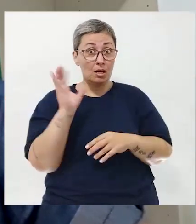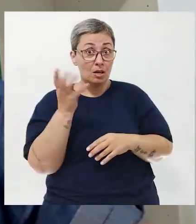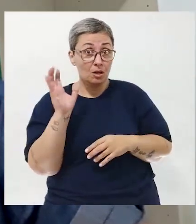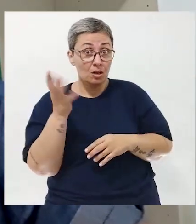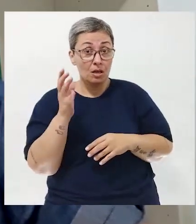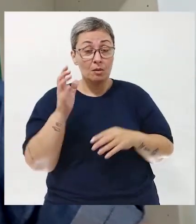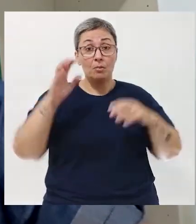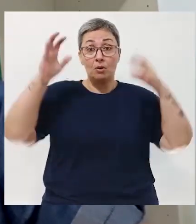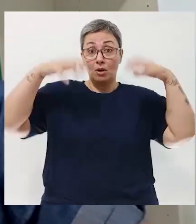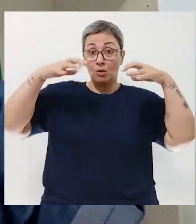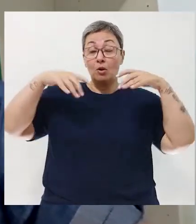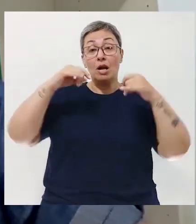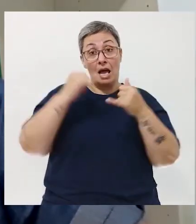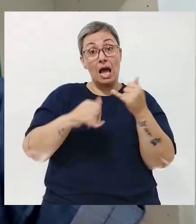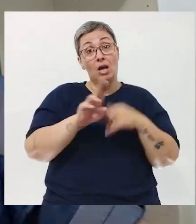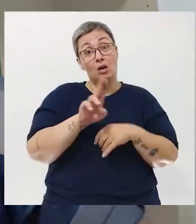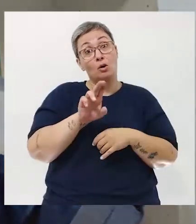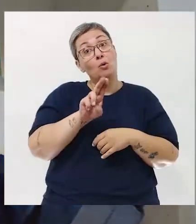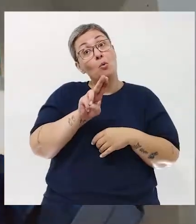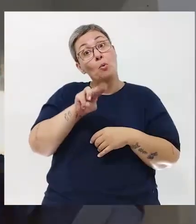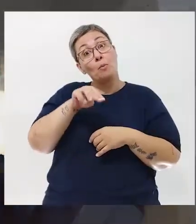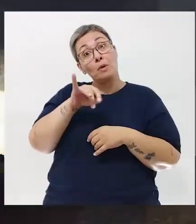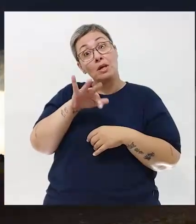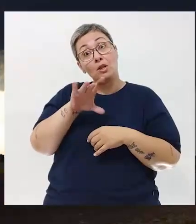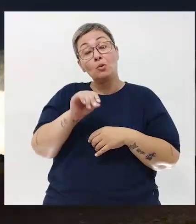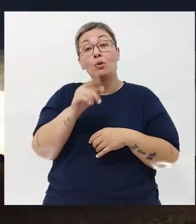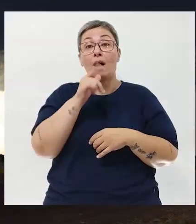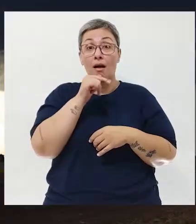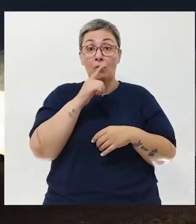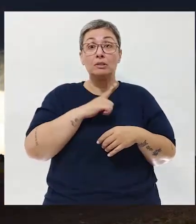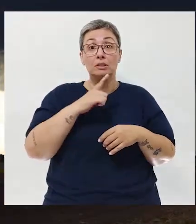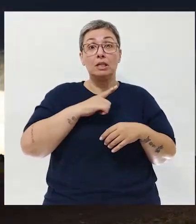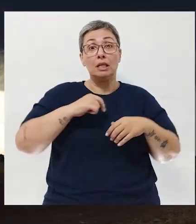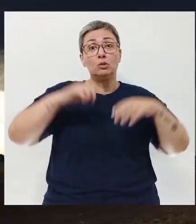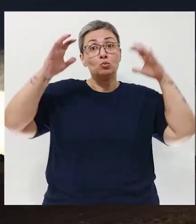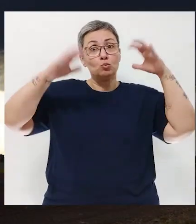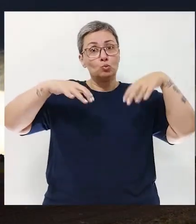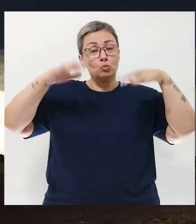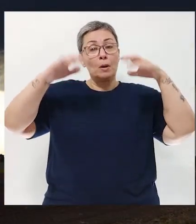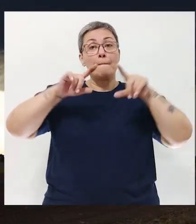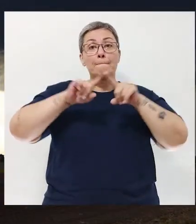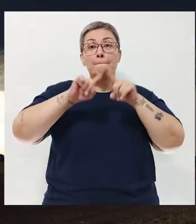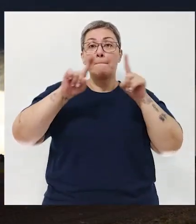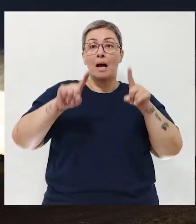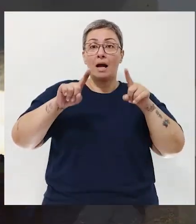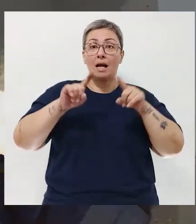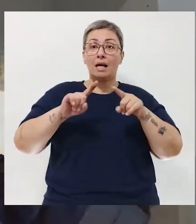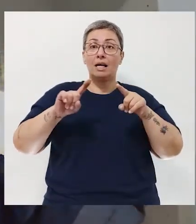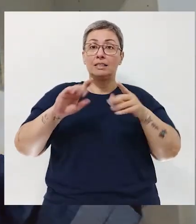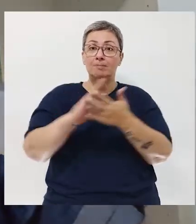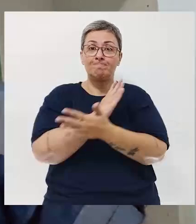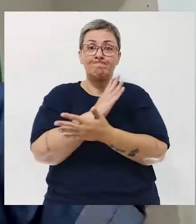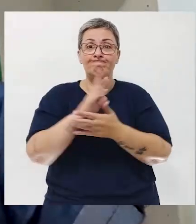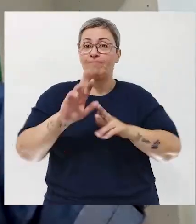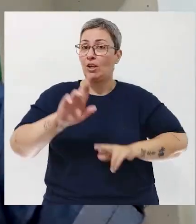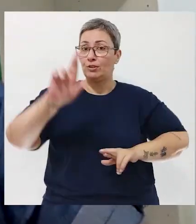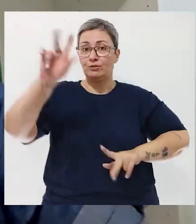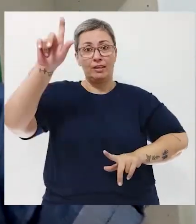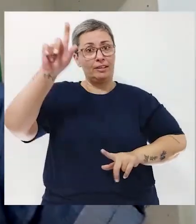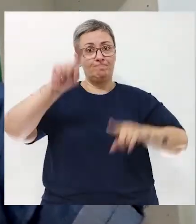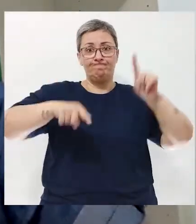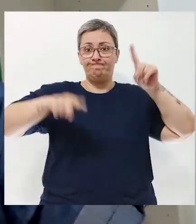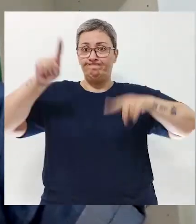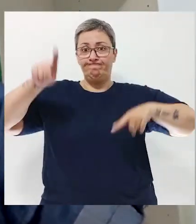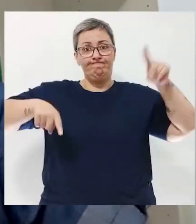é considerado um clima úmido, devido a um bom volume de chuvas, mas que se distribui de maneira desigual ao longo